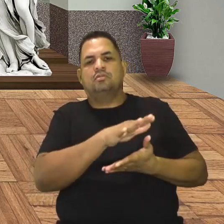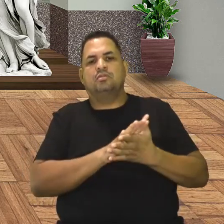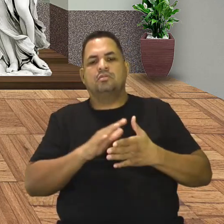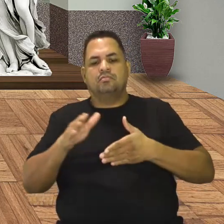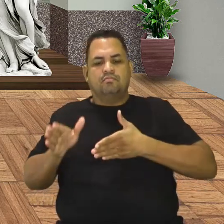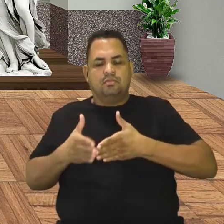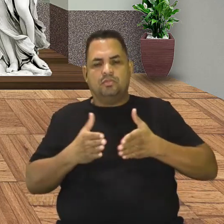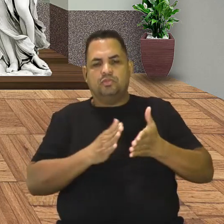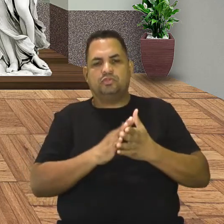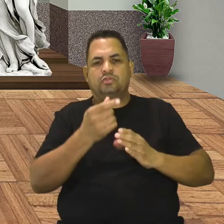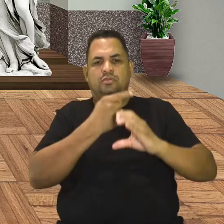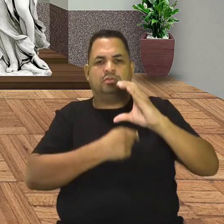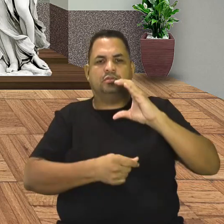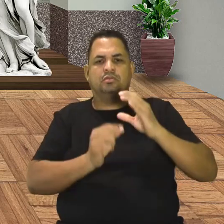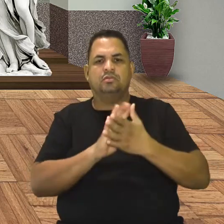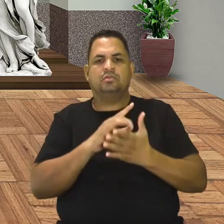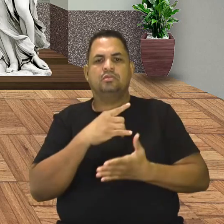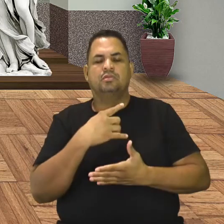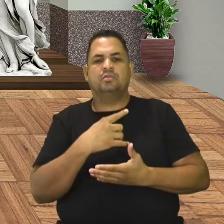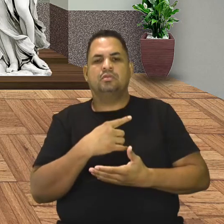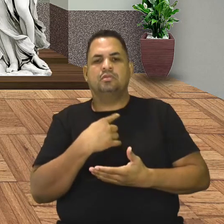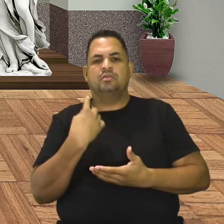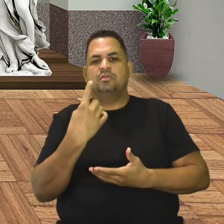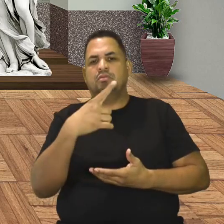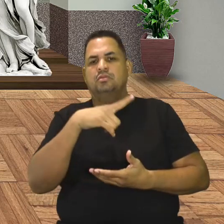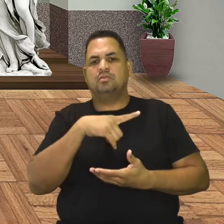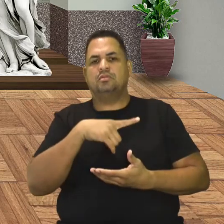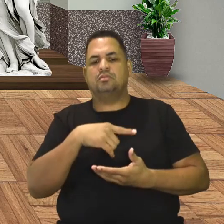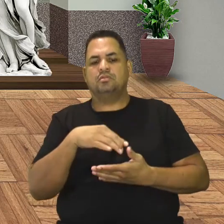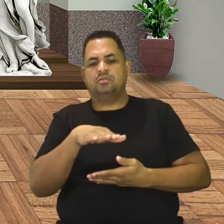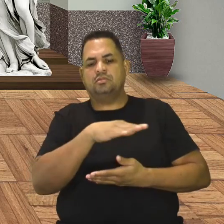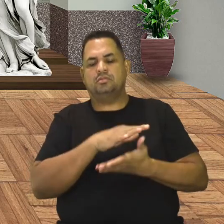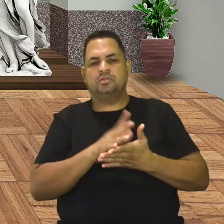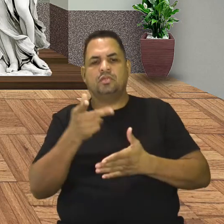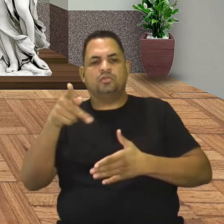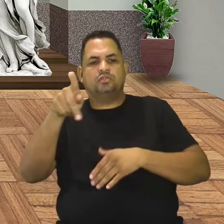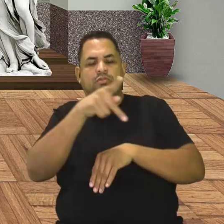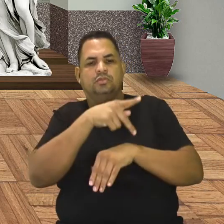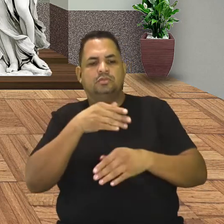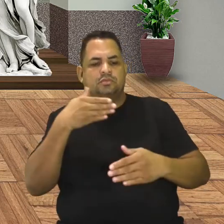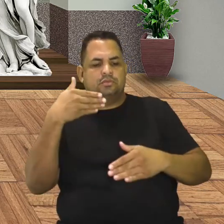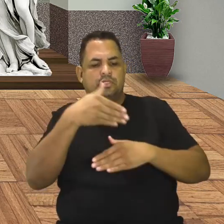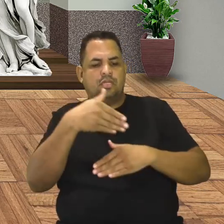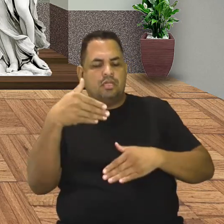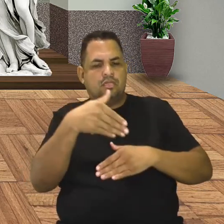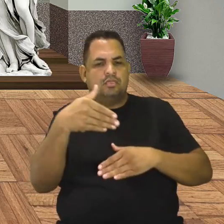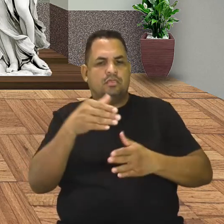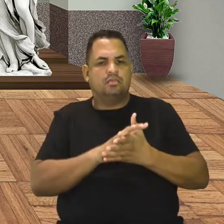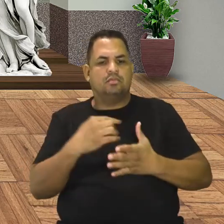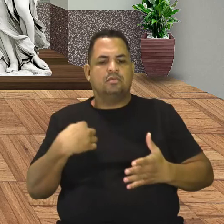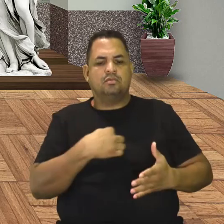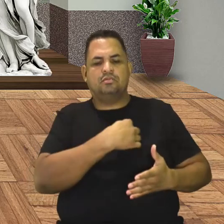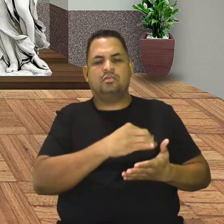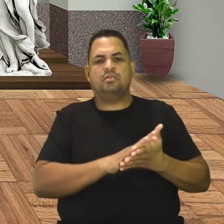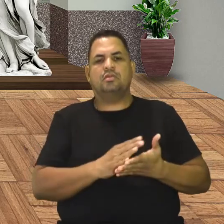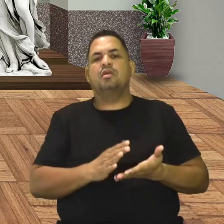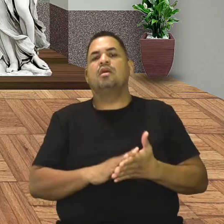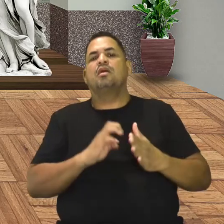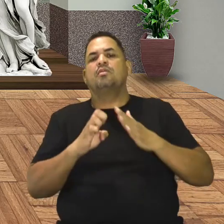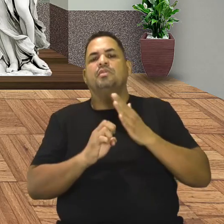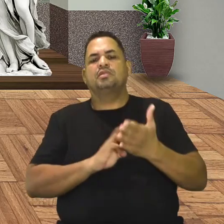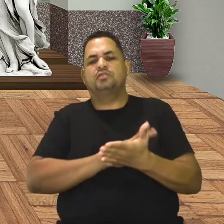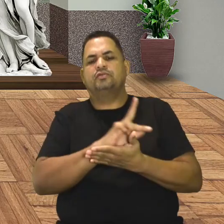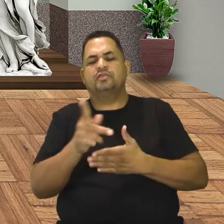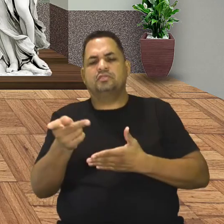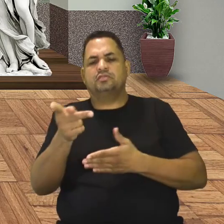dessa produção capitalista. Nós temos o mercado estrangeiro, lá dentro da China, empresas multinacionais dentro